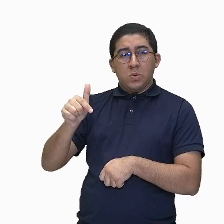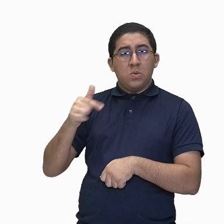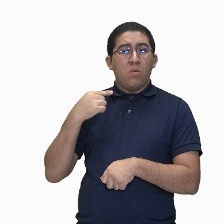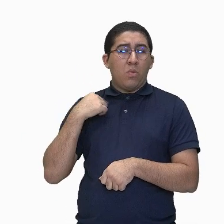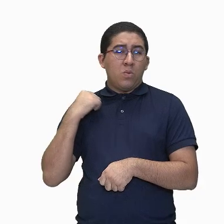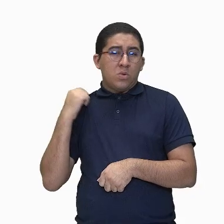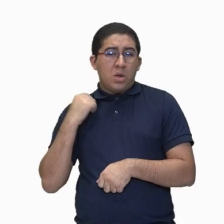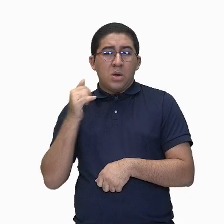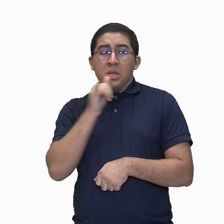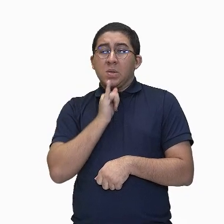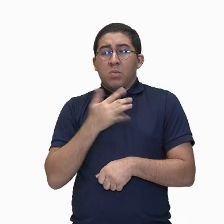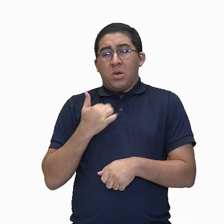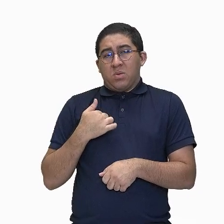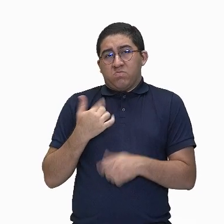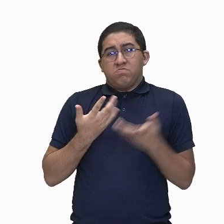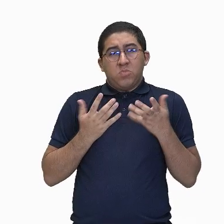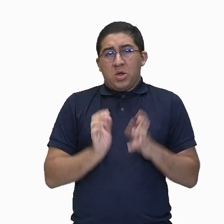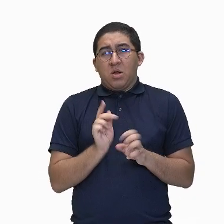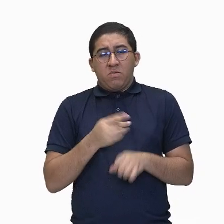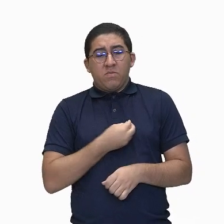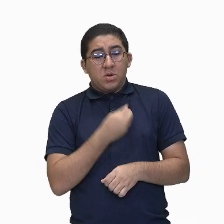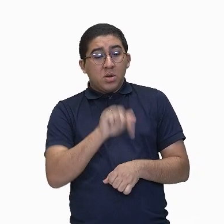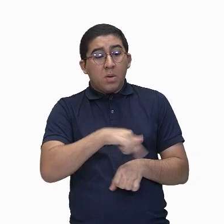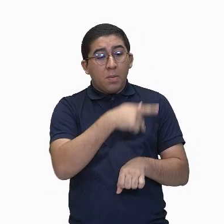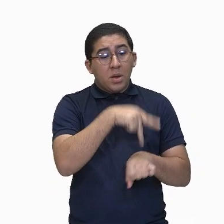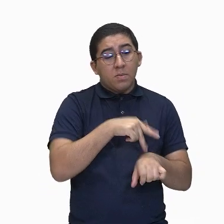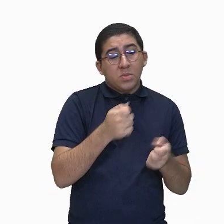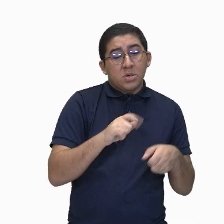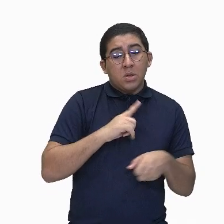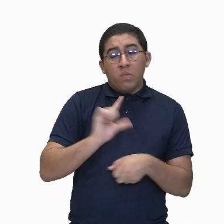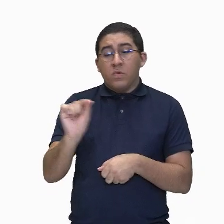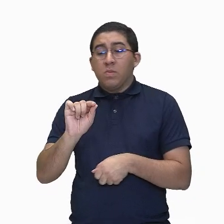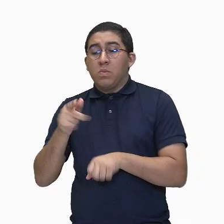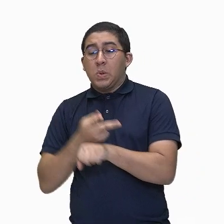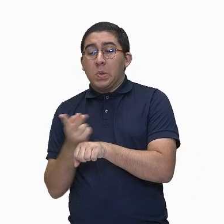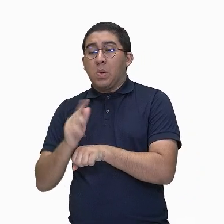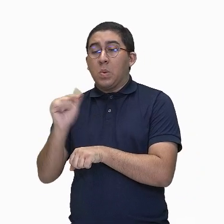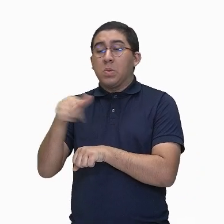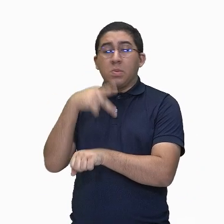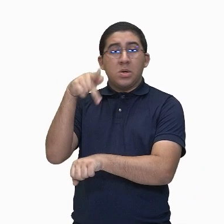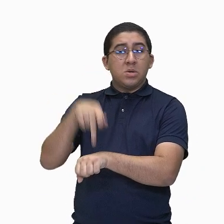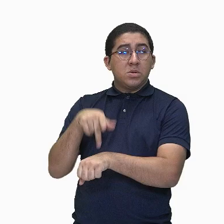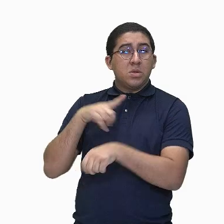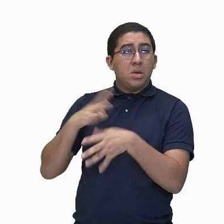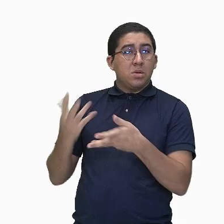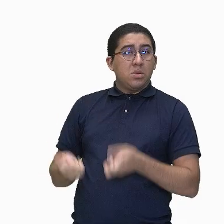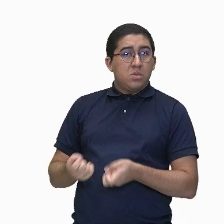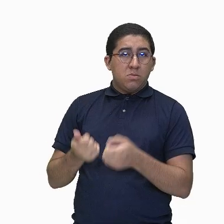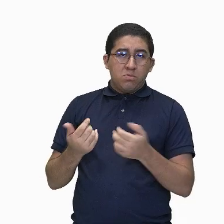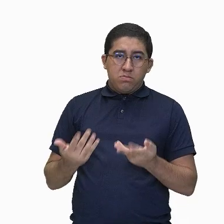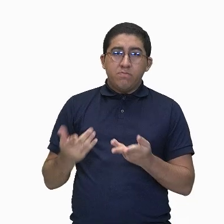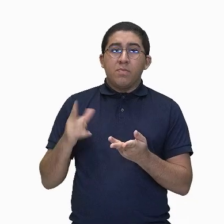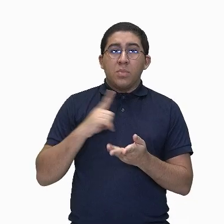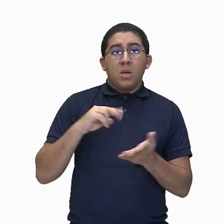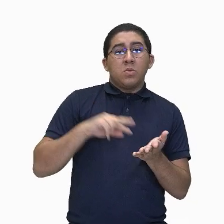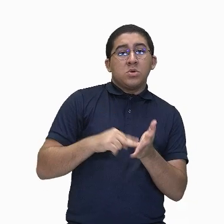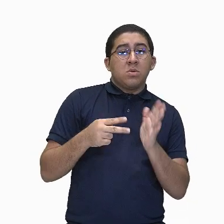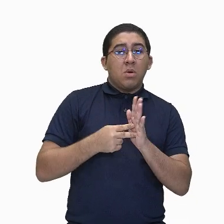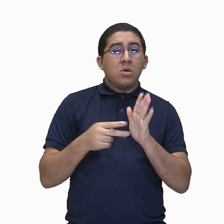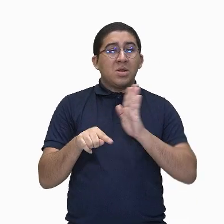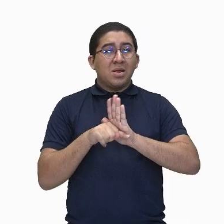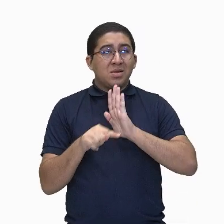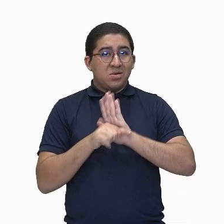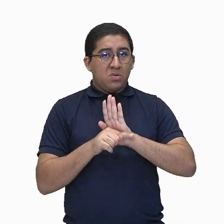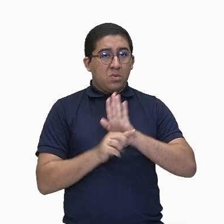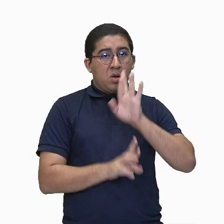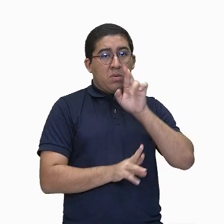assim, eu não quero mais viver aqui no meu país, eu tenho que ir para outro agora. Então, há um sentido negativo em relação ao que foi afirmado na